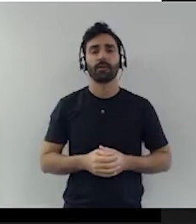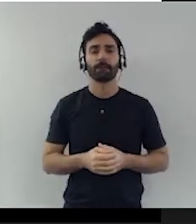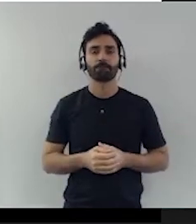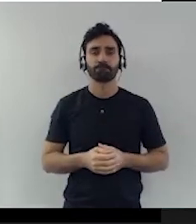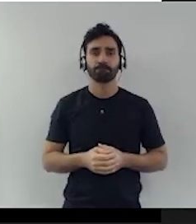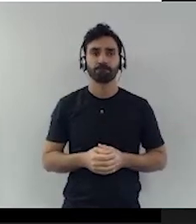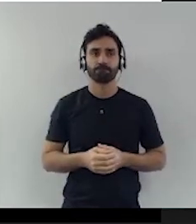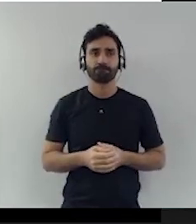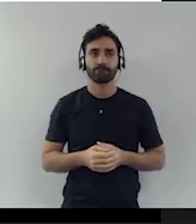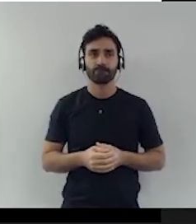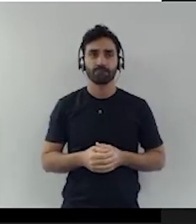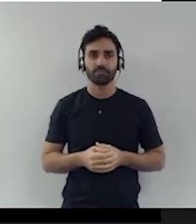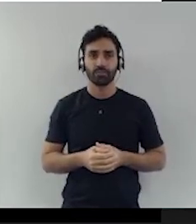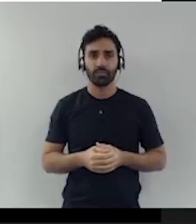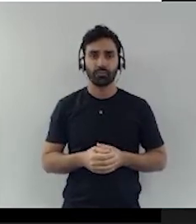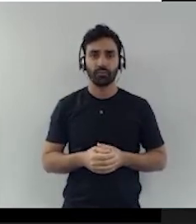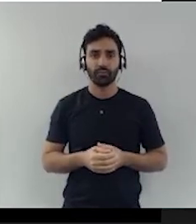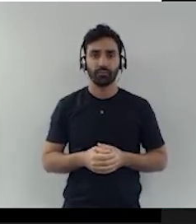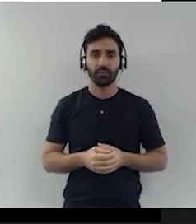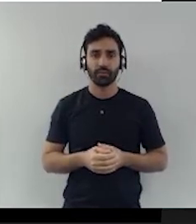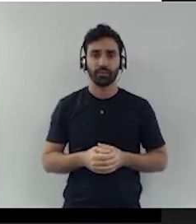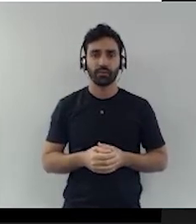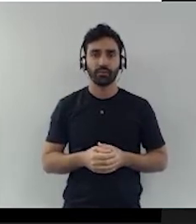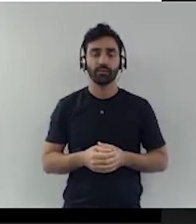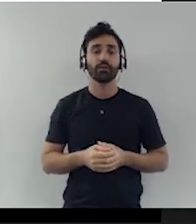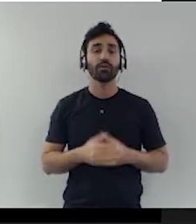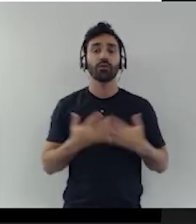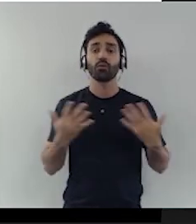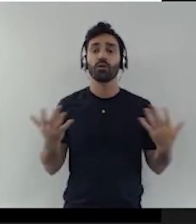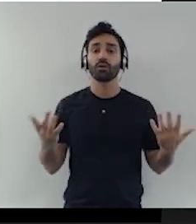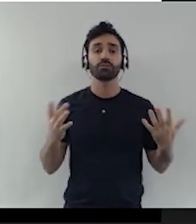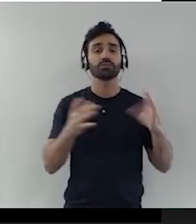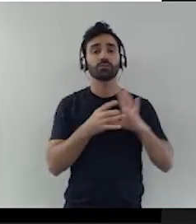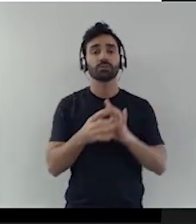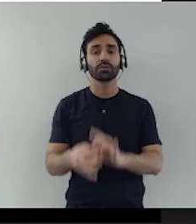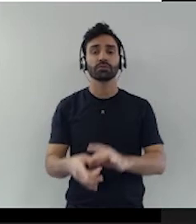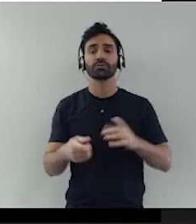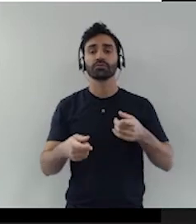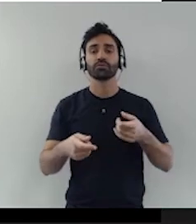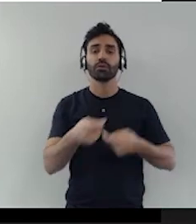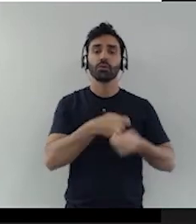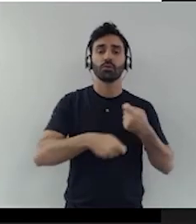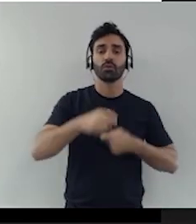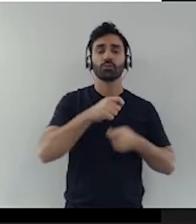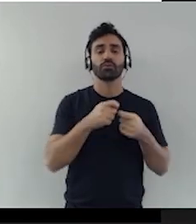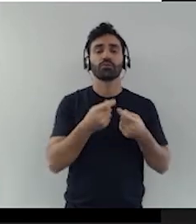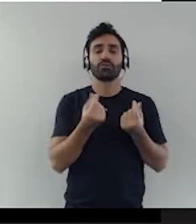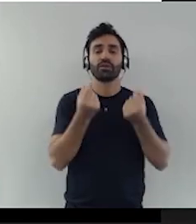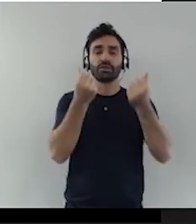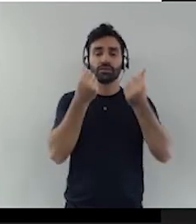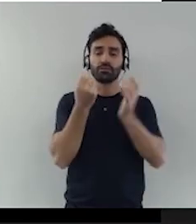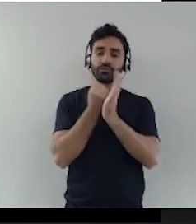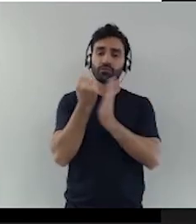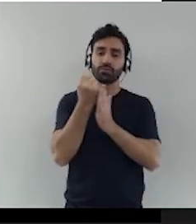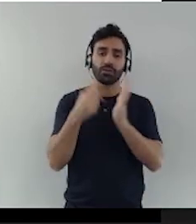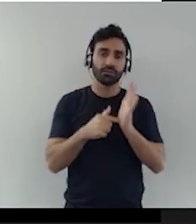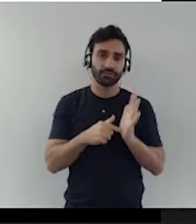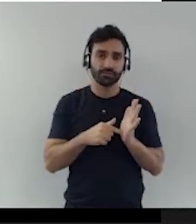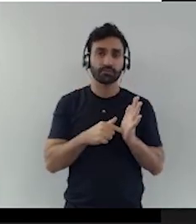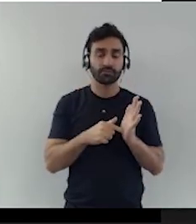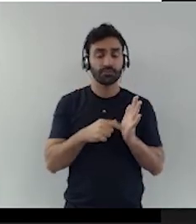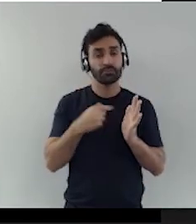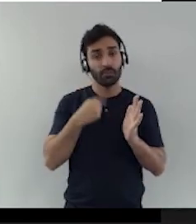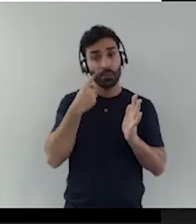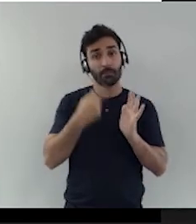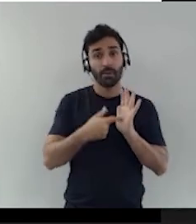são, então, os mecanismos de recomposição do equilíbrio econômico-financeiro desses contratos mais sofisticados? Aí uma foto